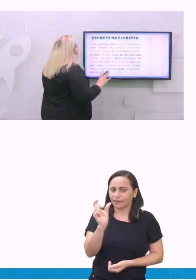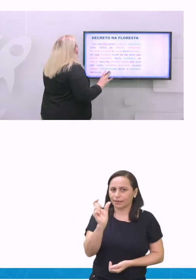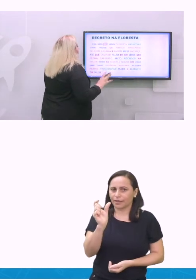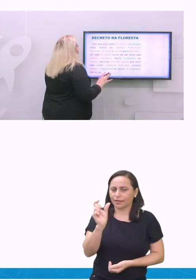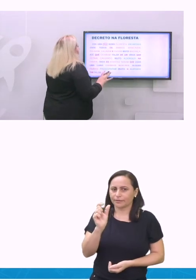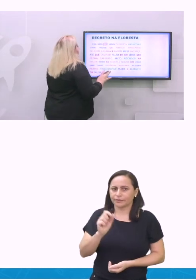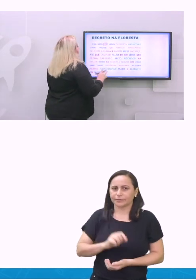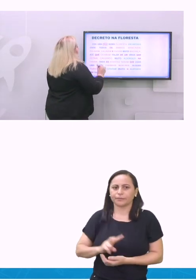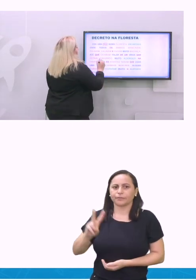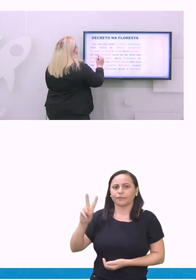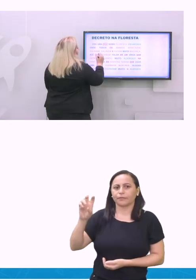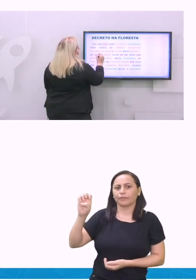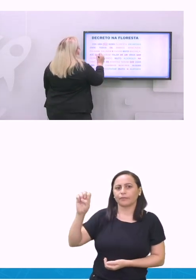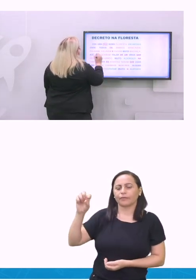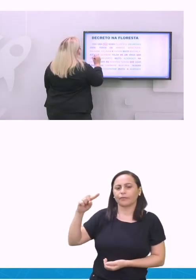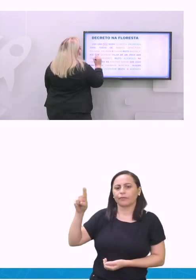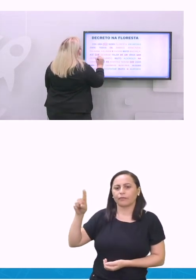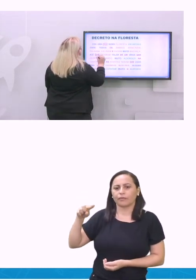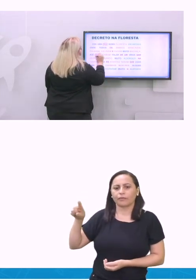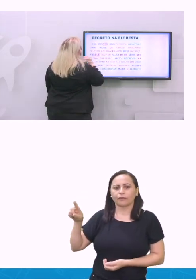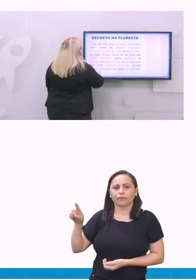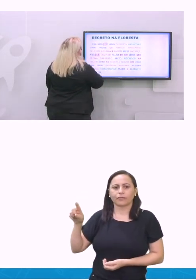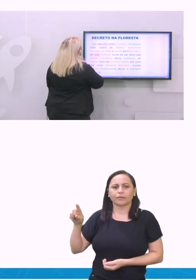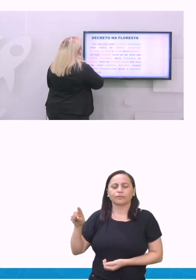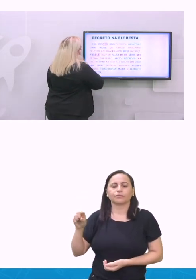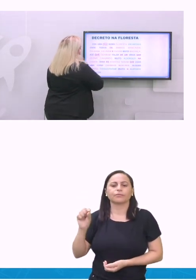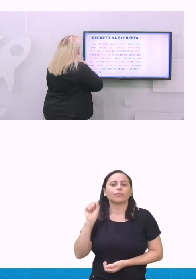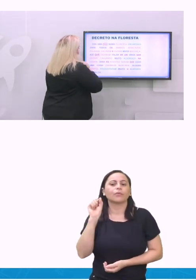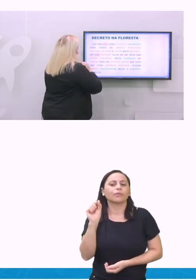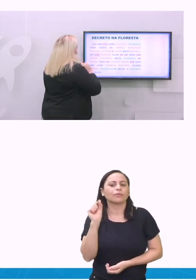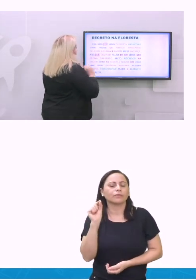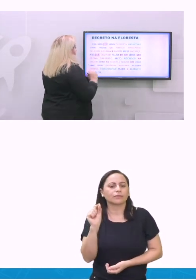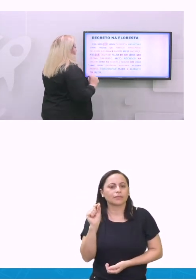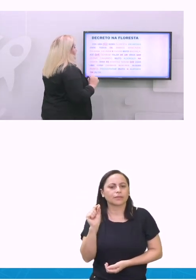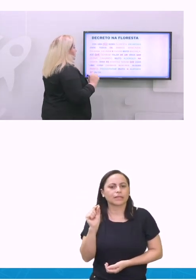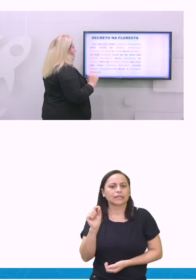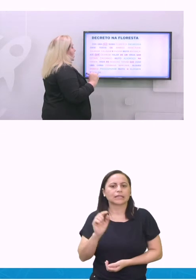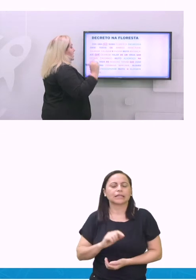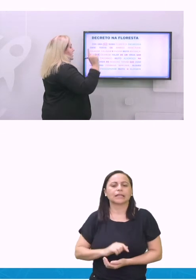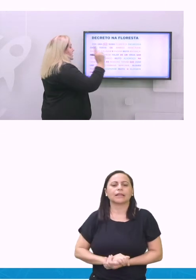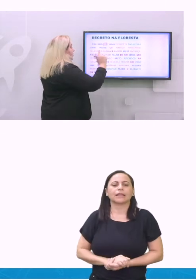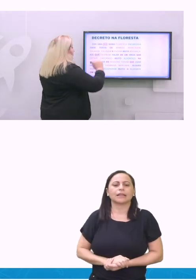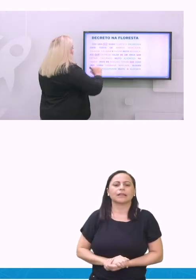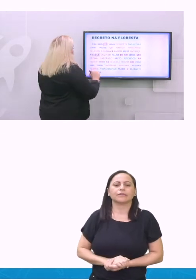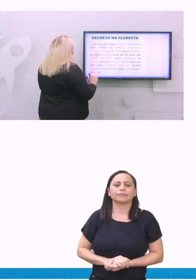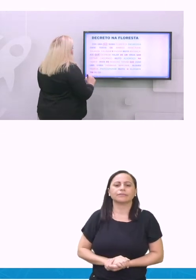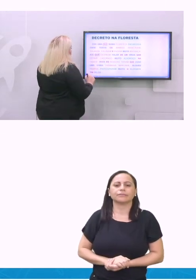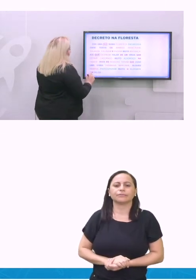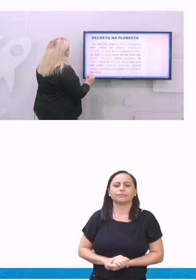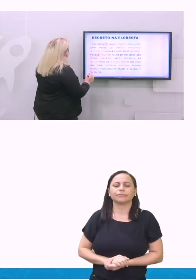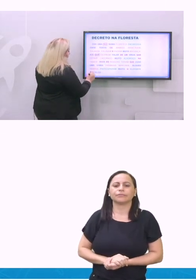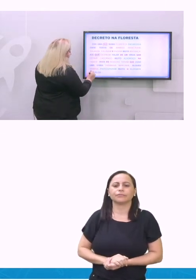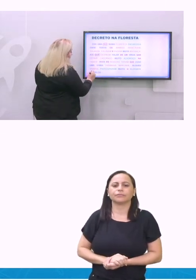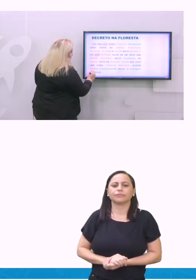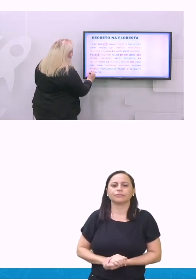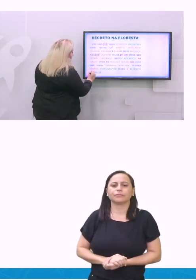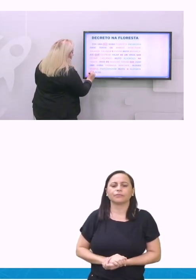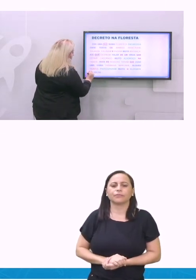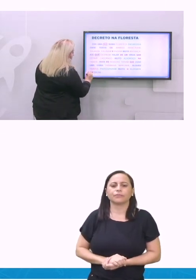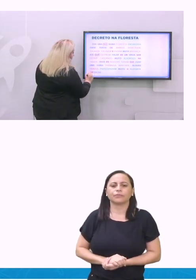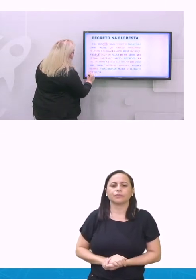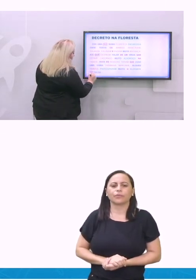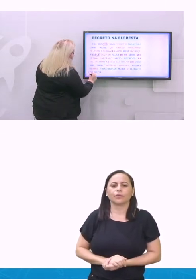uma sílaba só. O que também tem uma sílaba só. E eu vou separar aqui